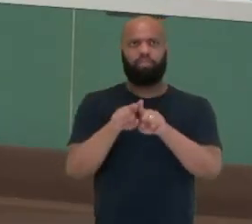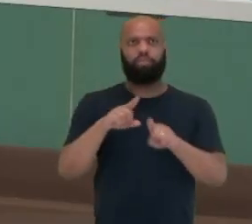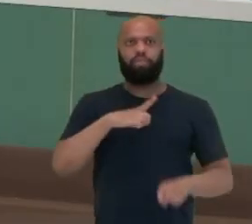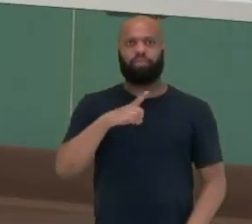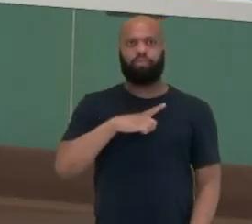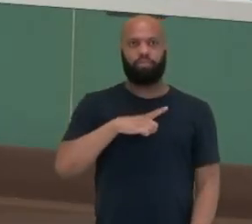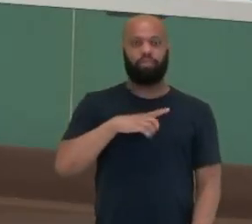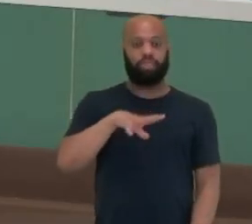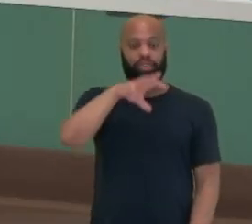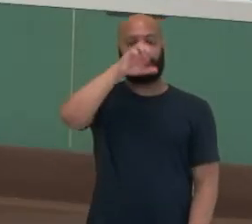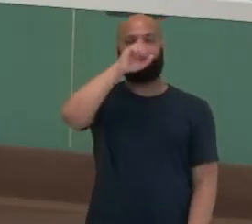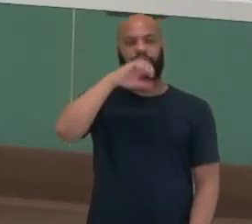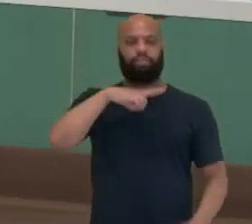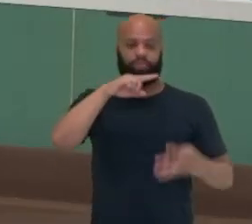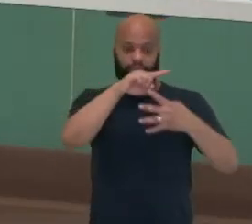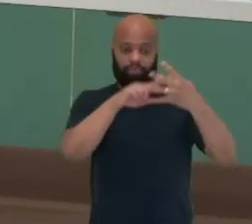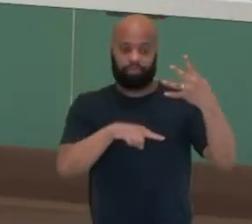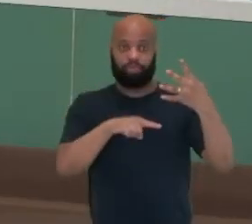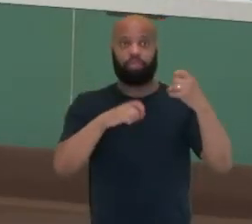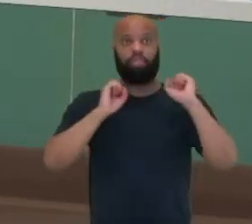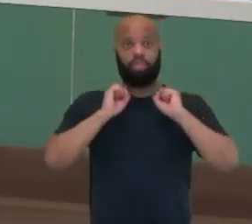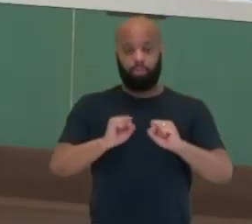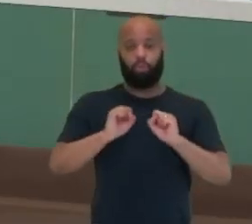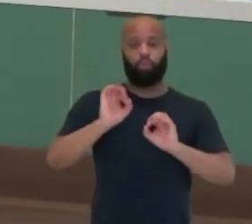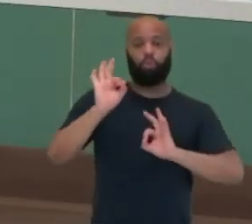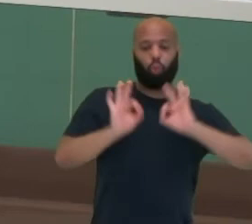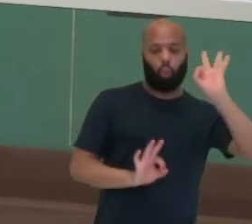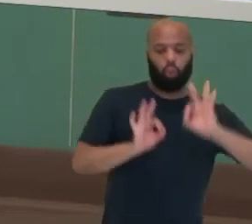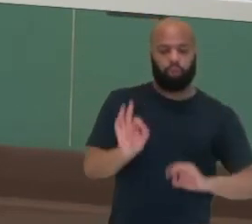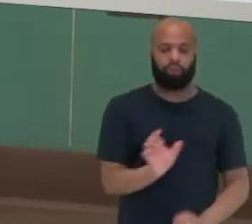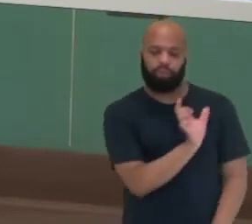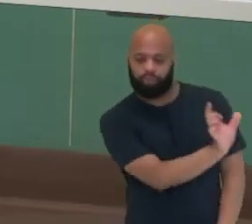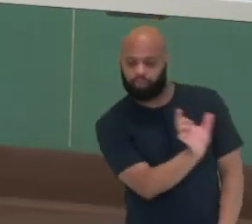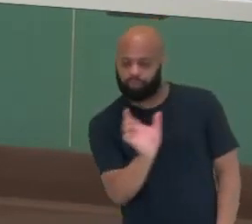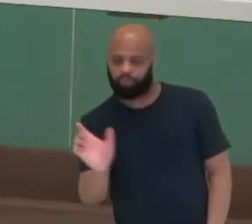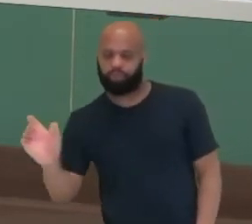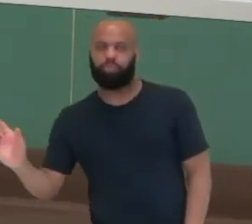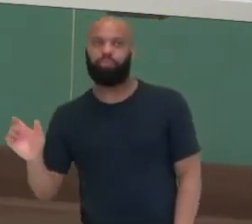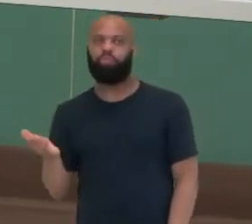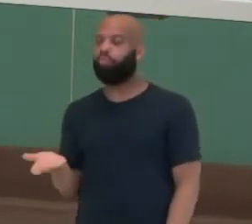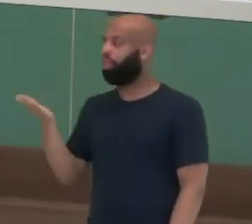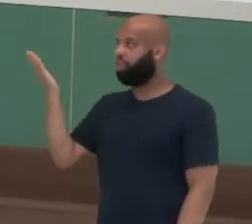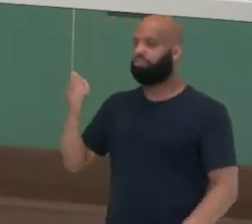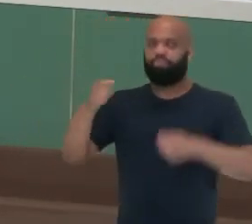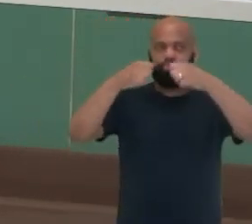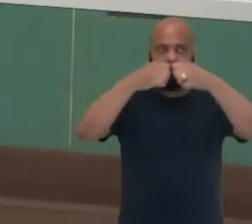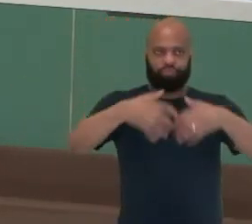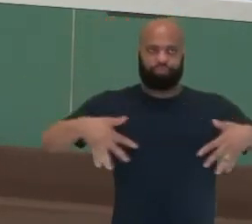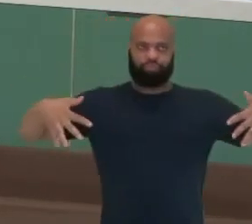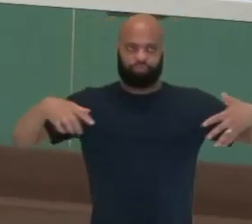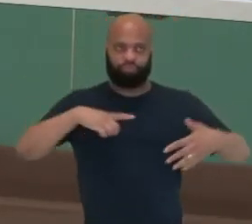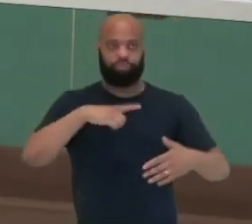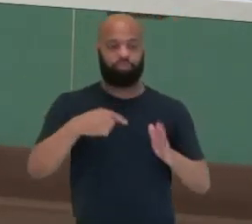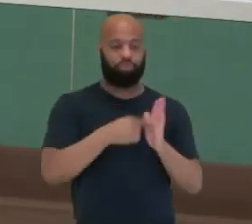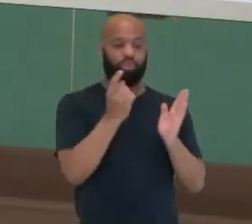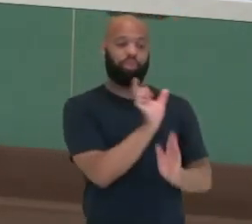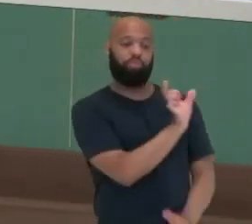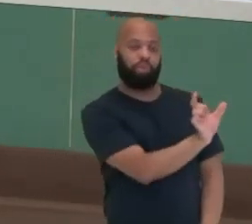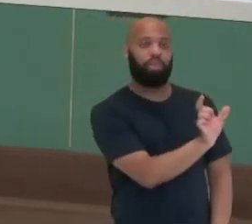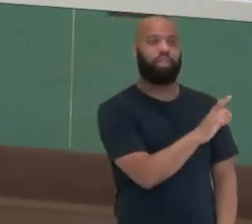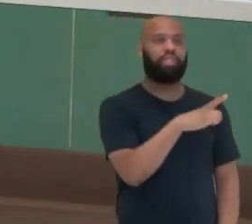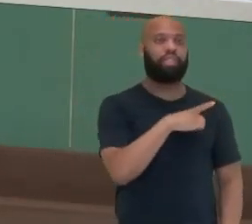palavra. Não necessariamente nessa ordem. Você vai encaixar nesse mapa. Então, a primeira palavra